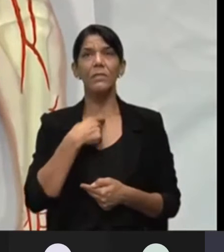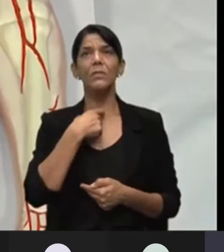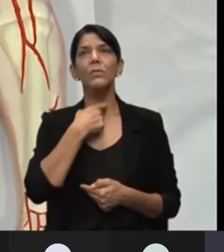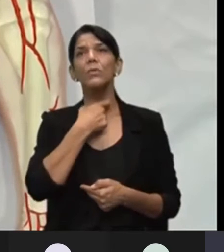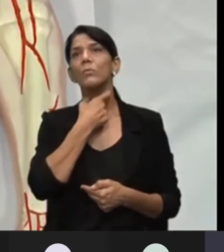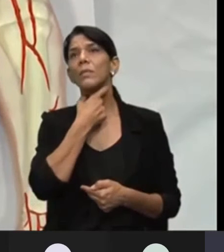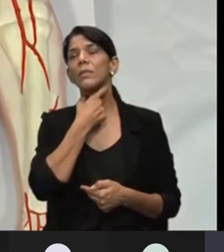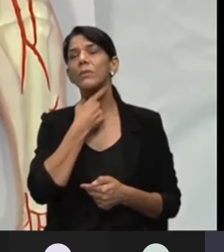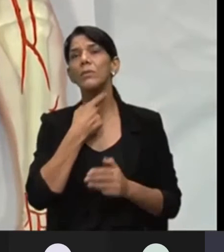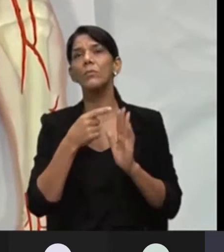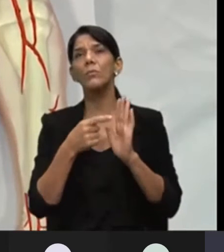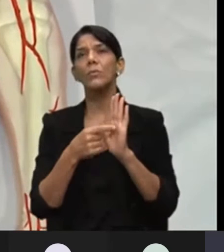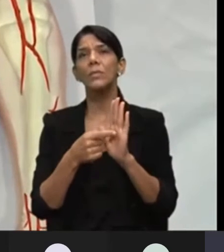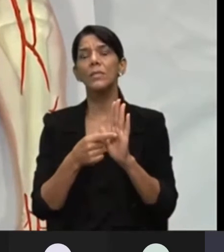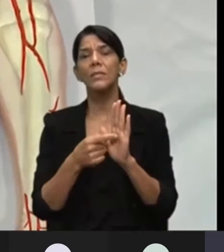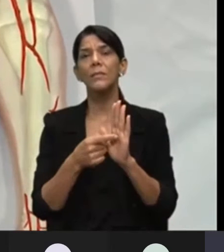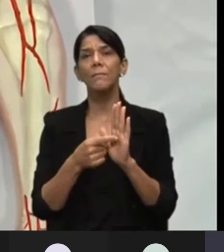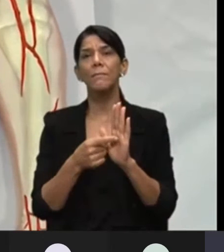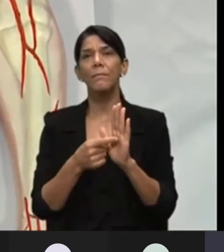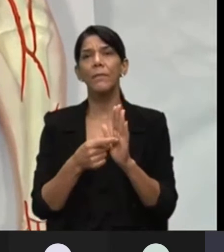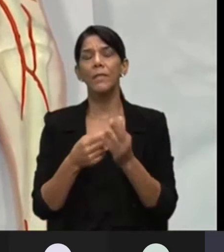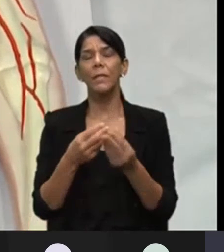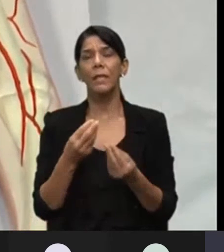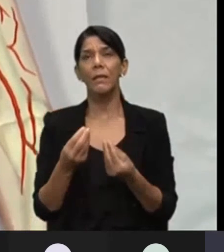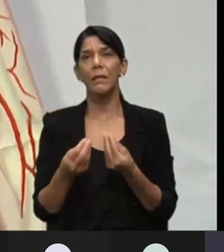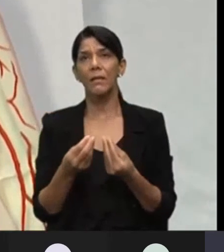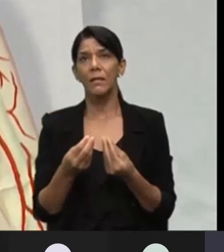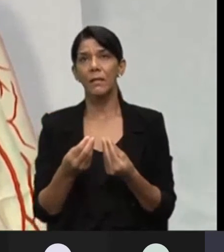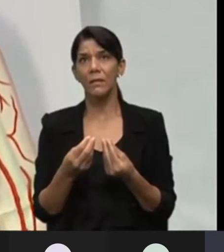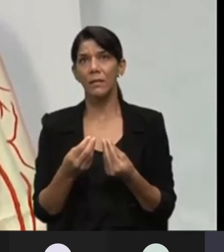superior, tá? Mostrando aí então